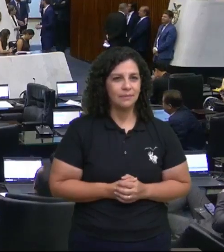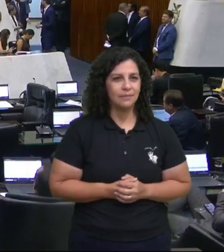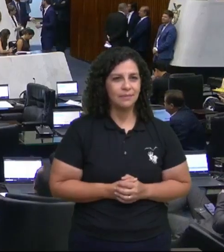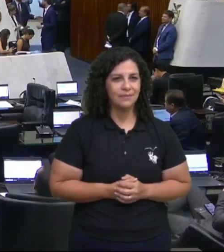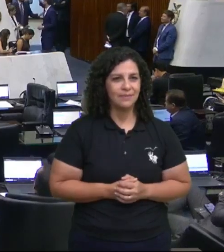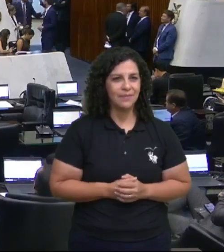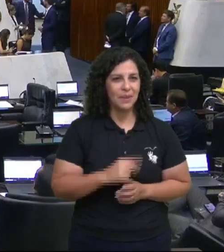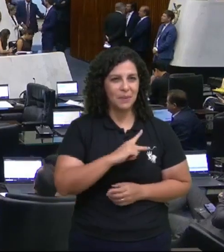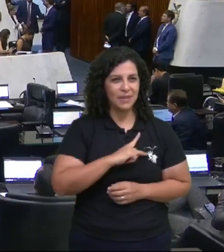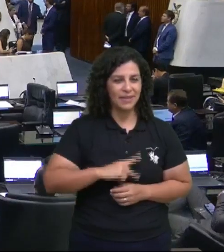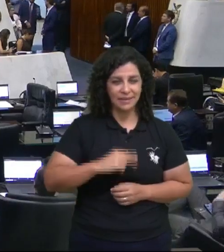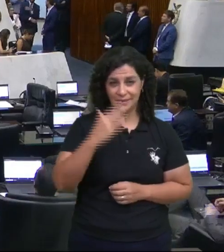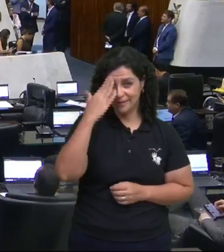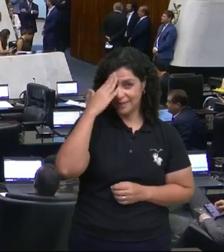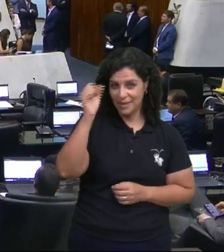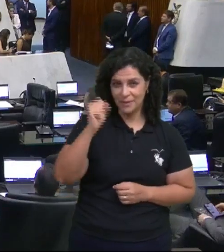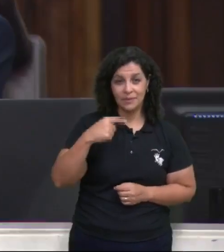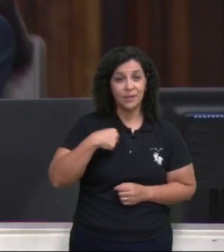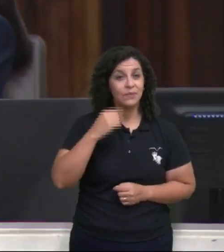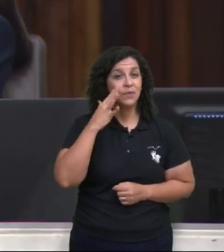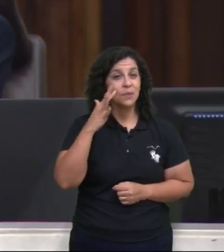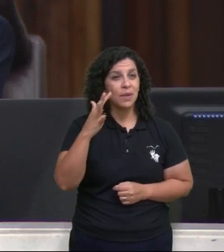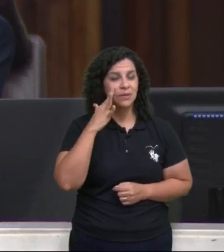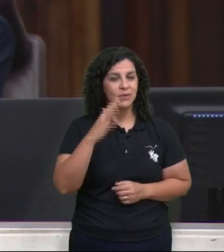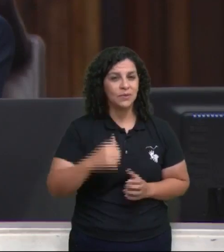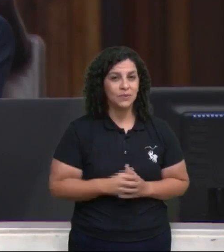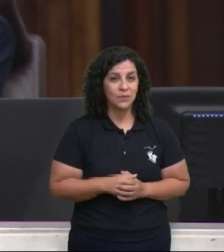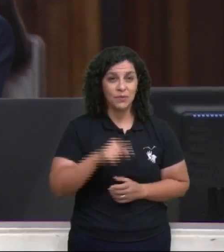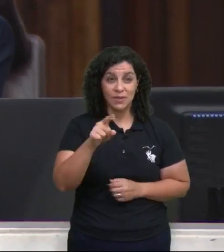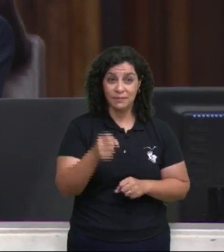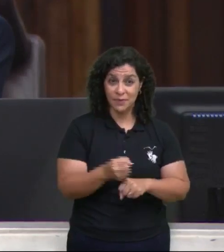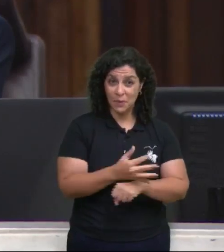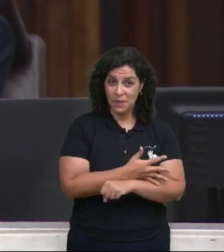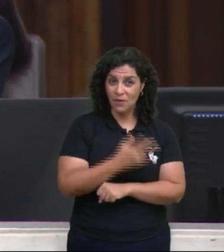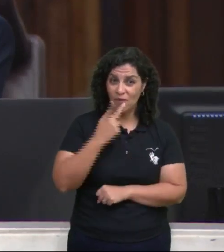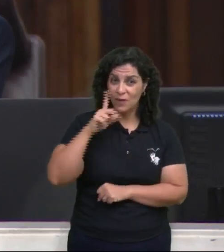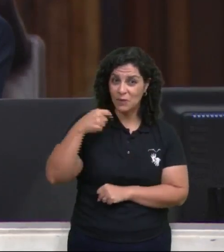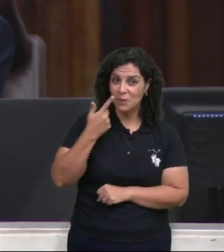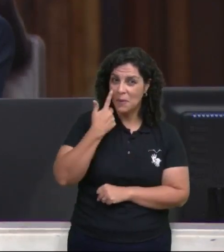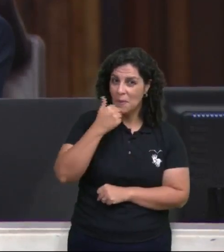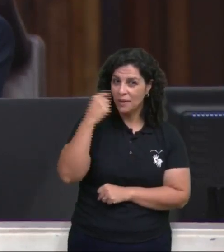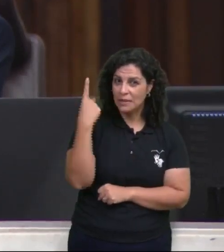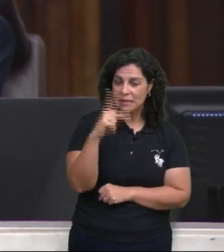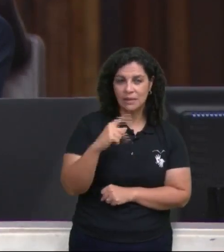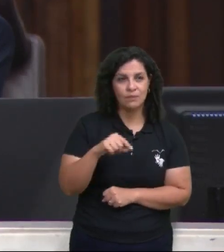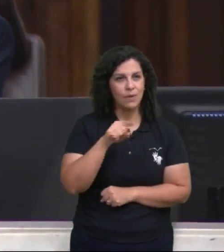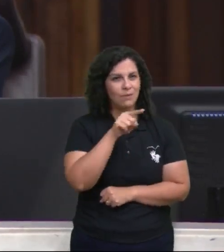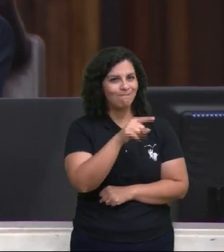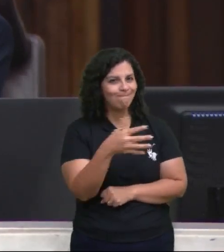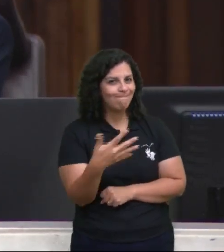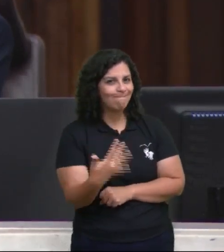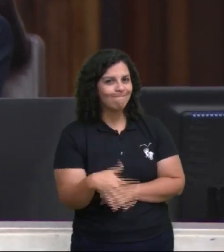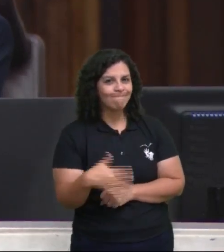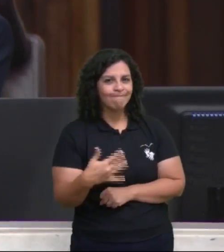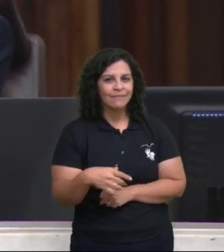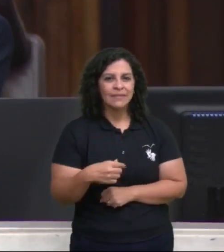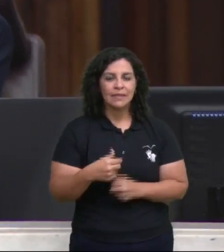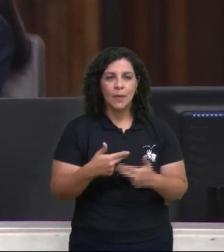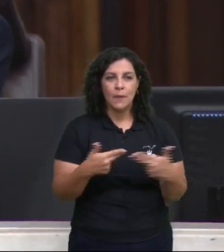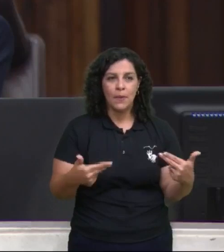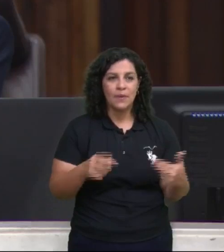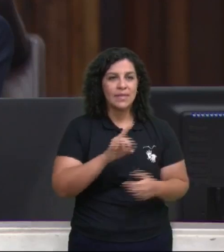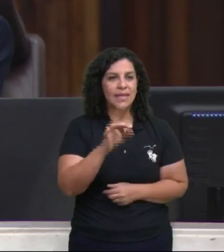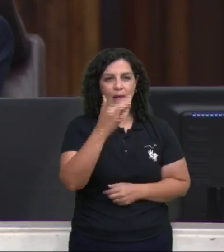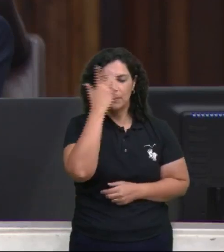eu imagino a sua emoção ao falar do pai. Eu acho que isso é algo que cada